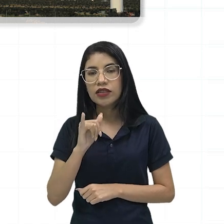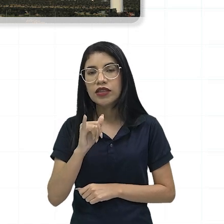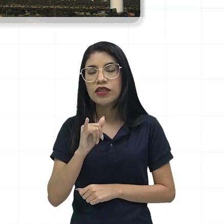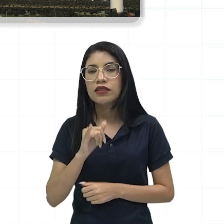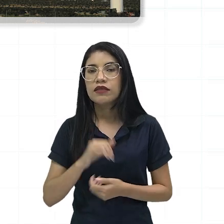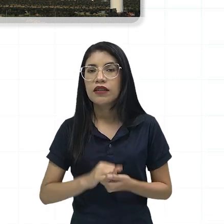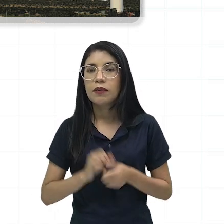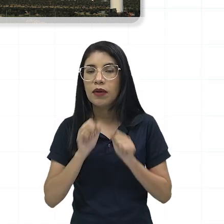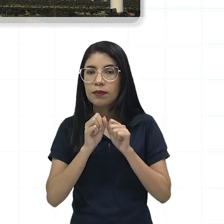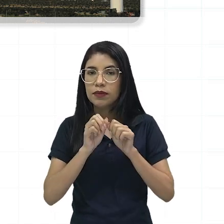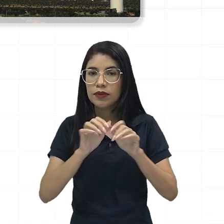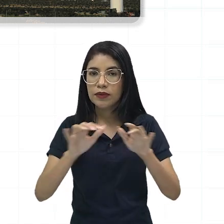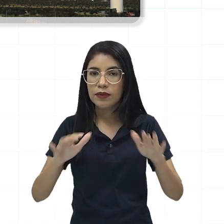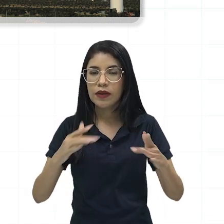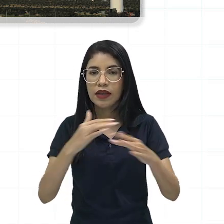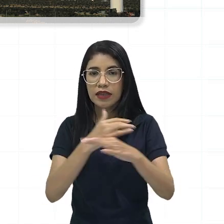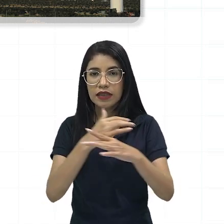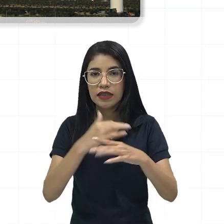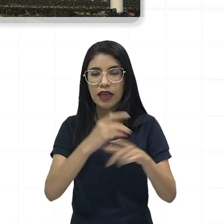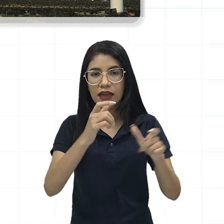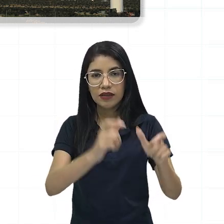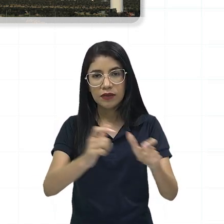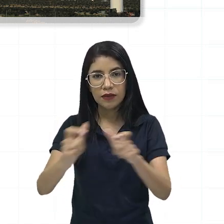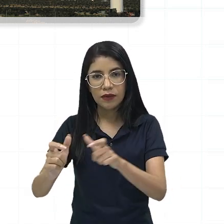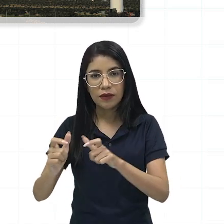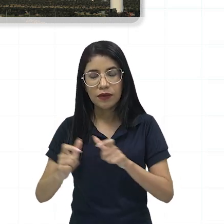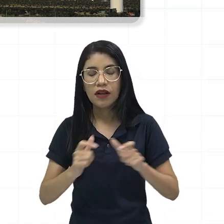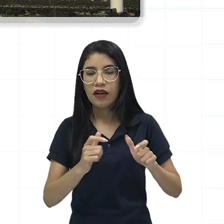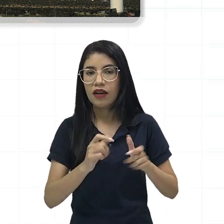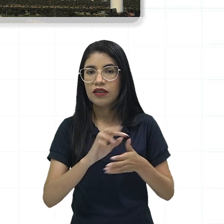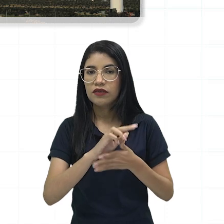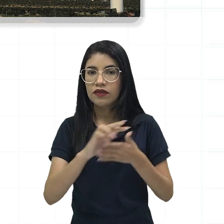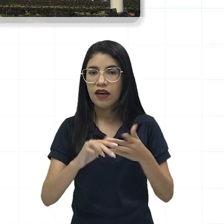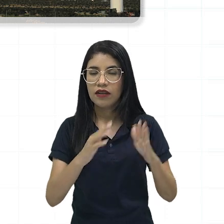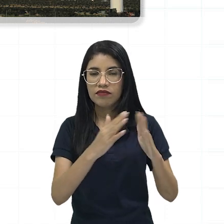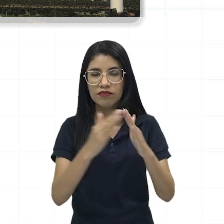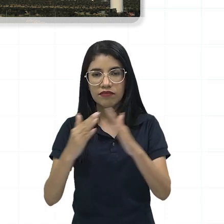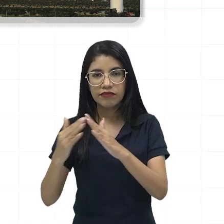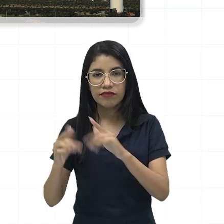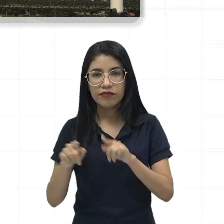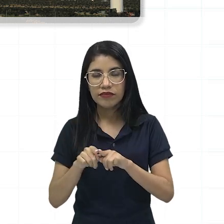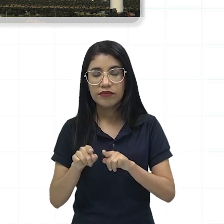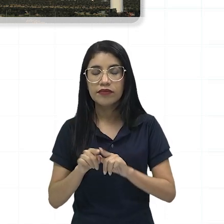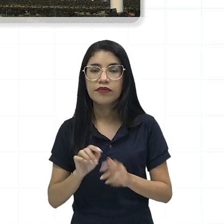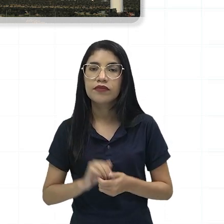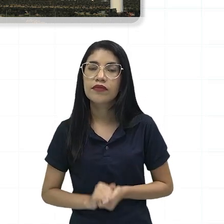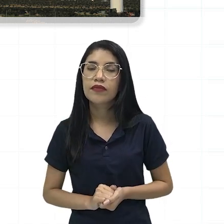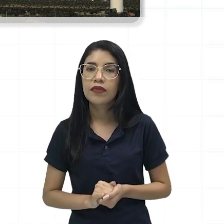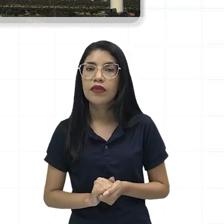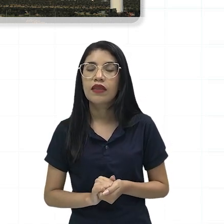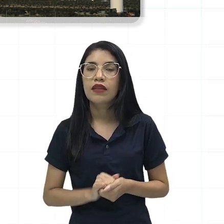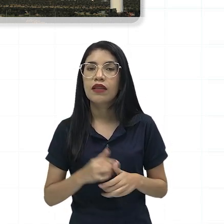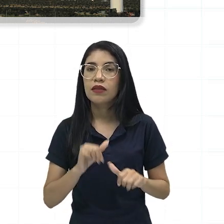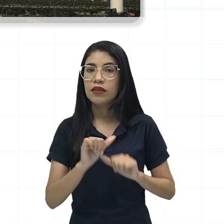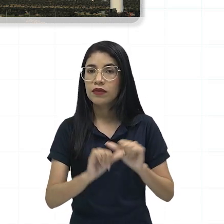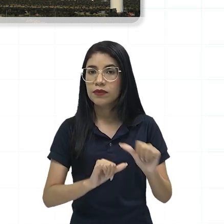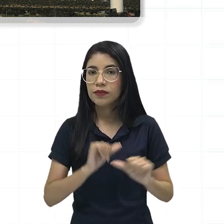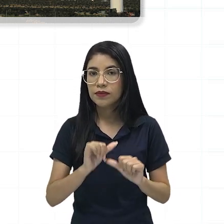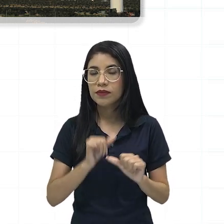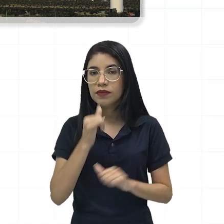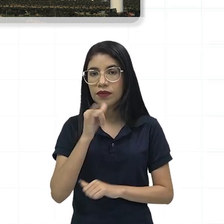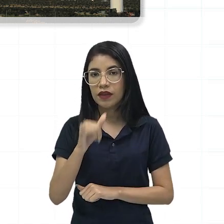para ser distribuída nas cidades, nas comunidades, nas residências, né? Então, nós temos a